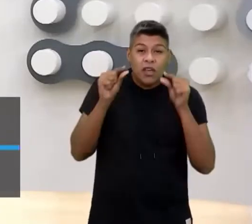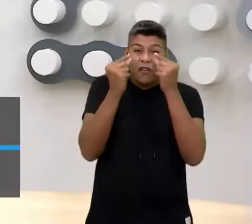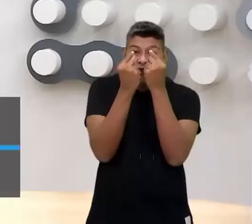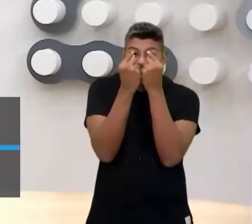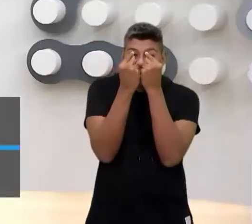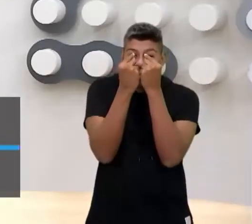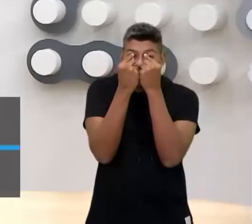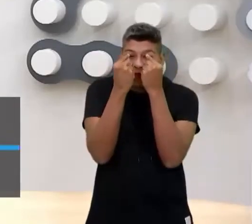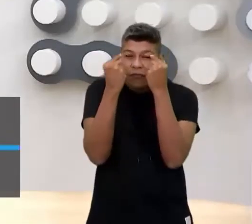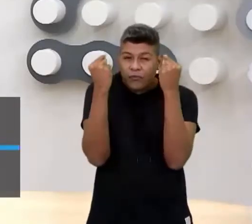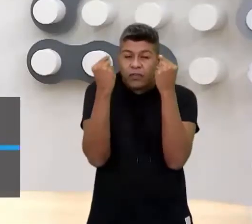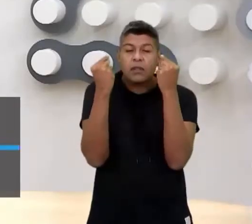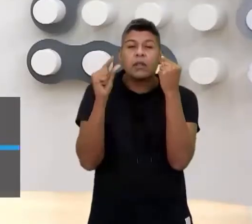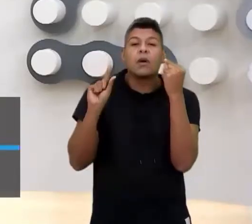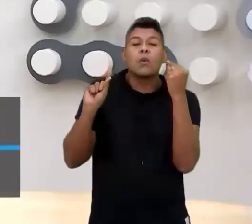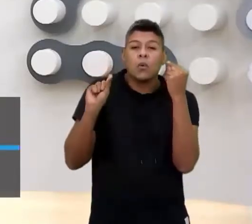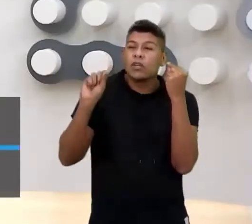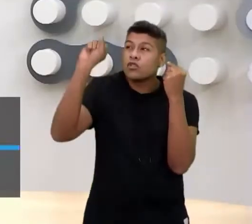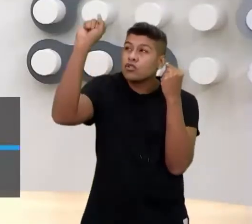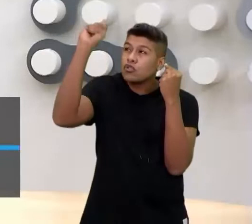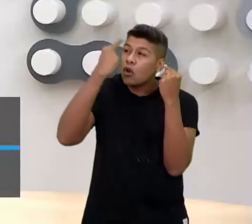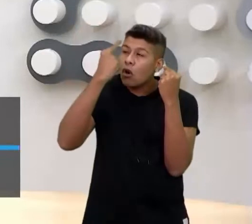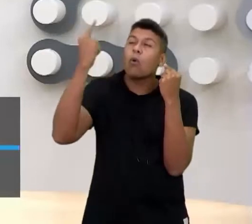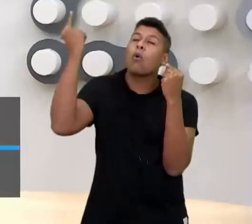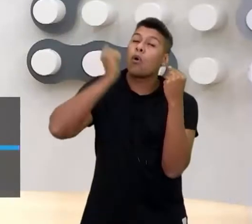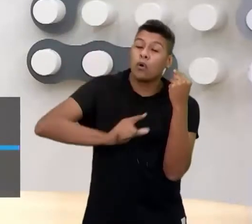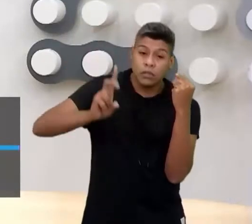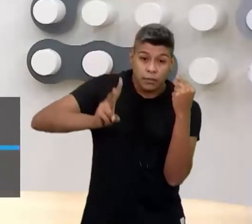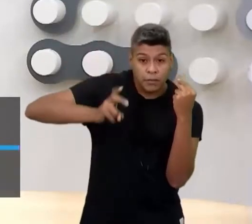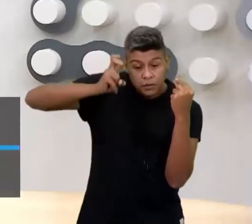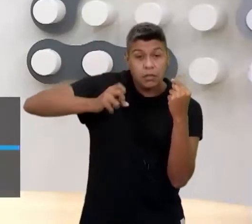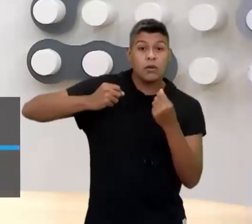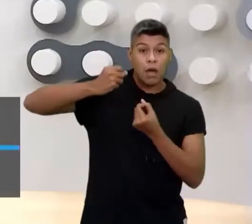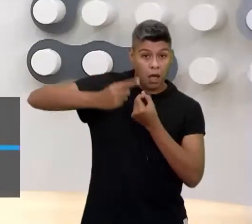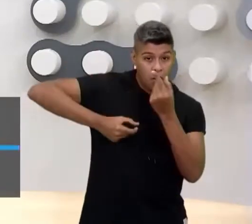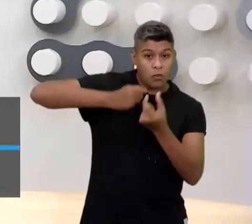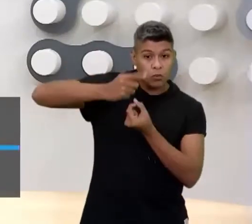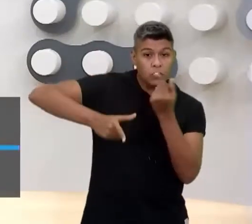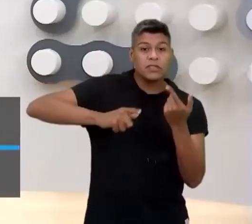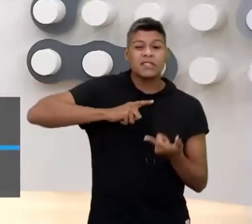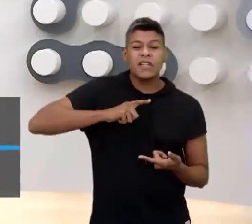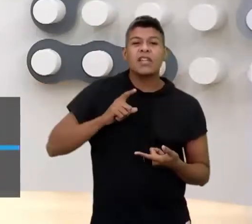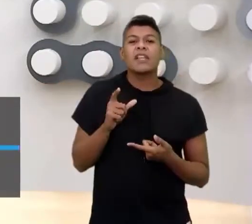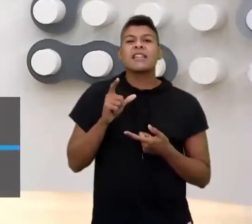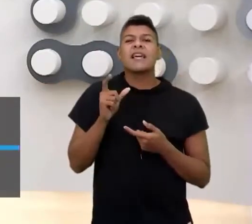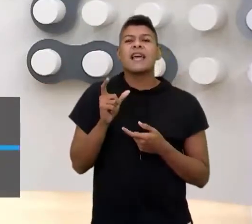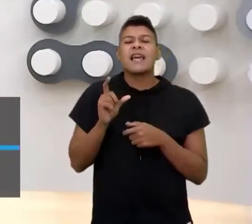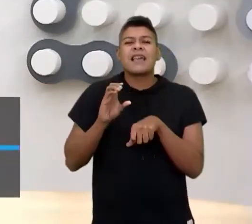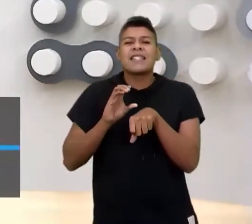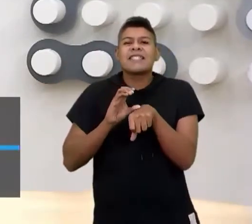fininha, né, na parte do óculos, que é por onde a luz vai entrar. E muitos inuites, eles colocam fuligem, né,